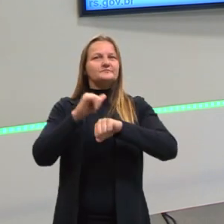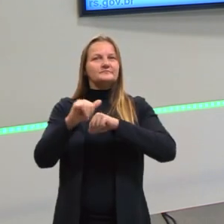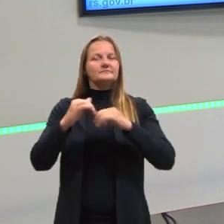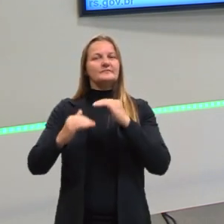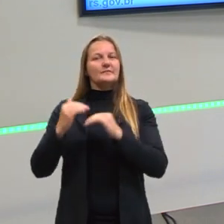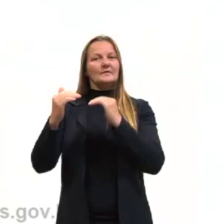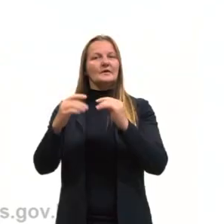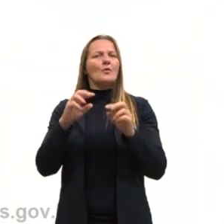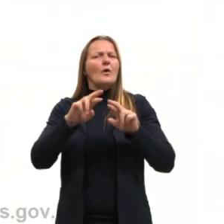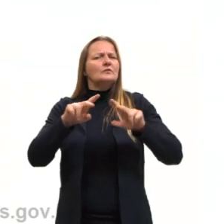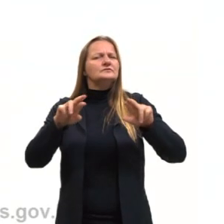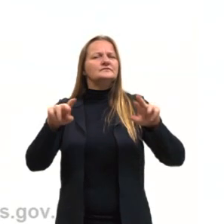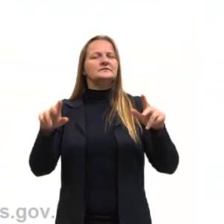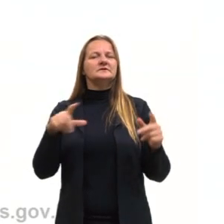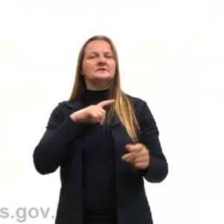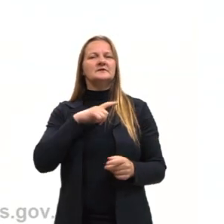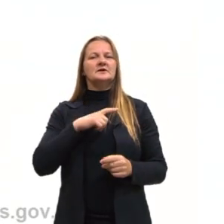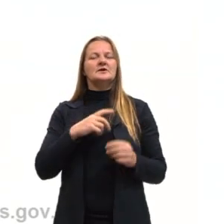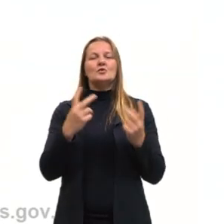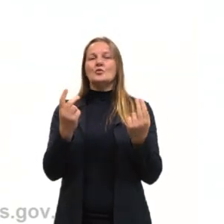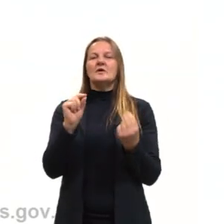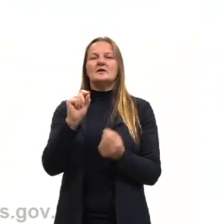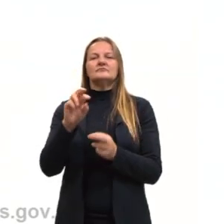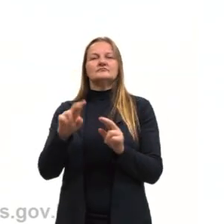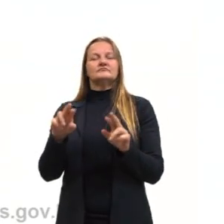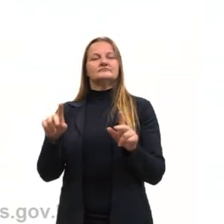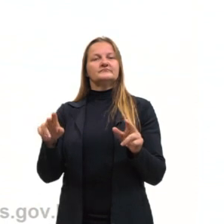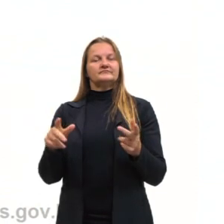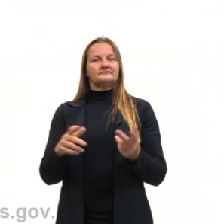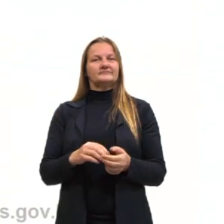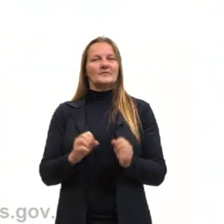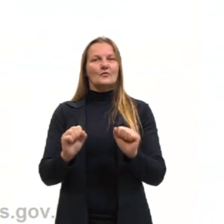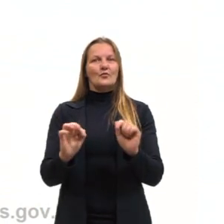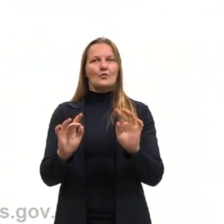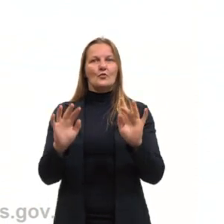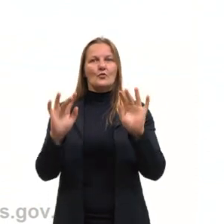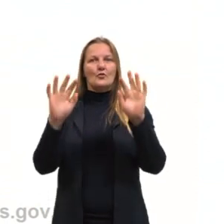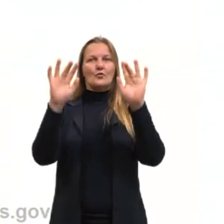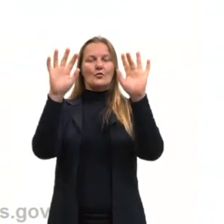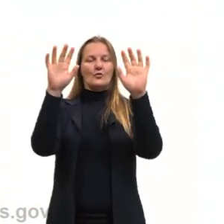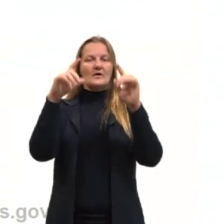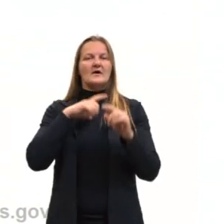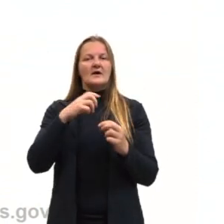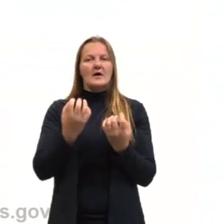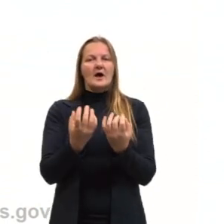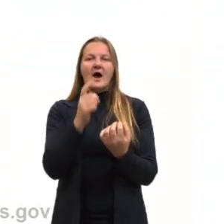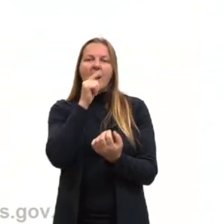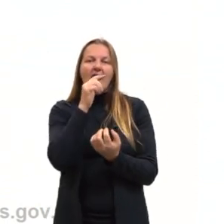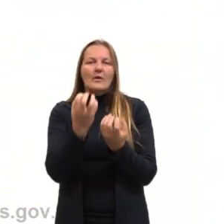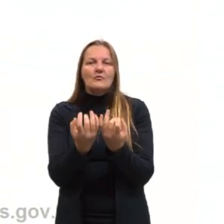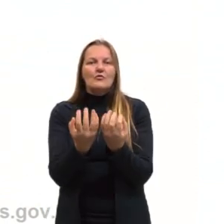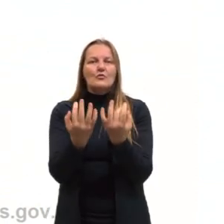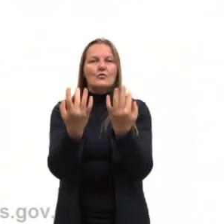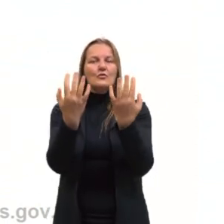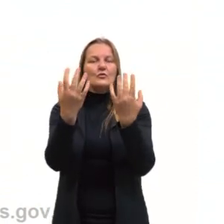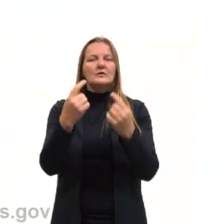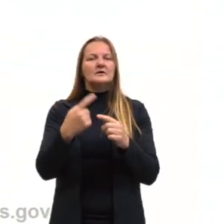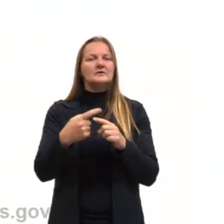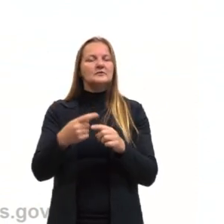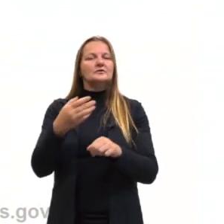processo e qual a diferença e o que que eles têm em comum e qual a diferença dessa vaporização da água fervendo e dá a